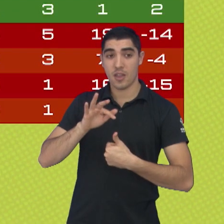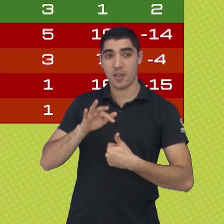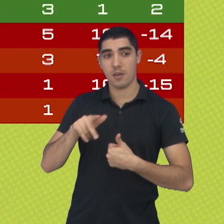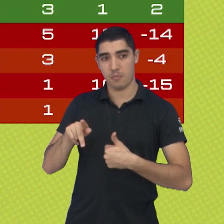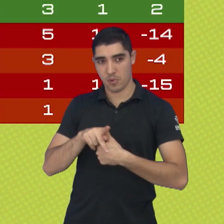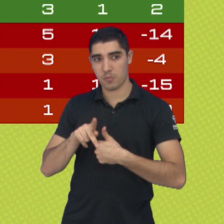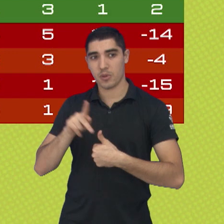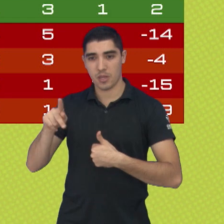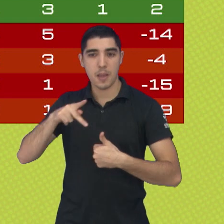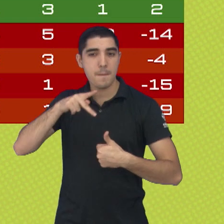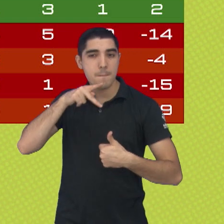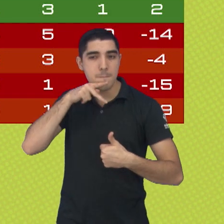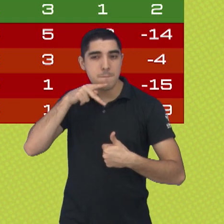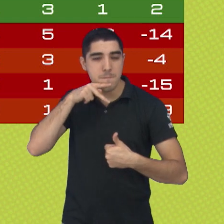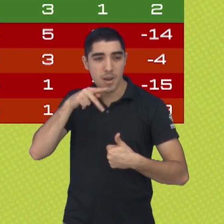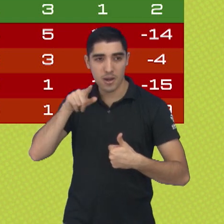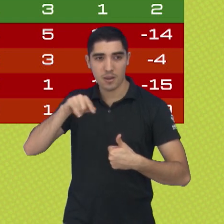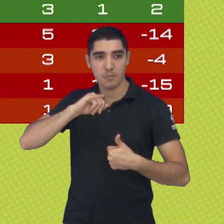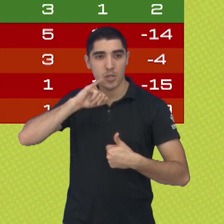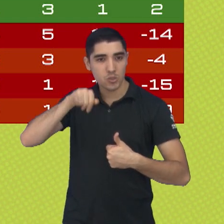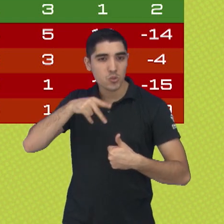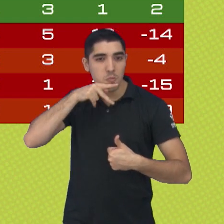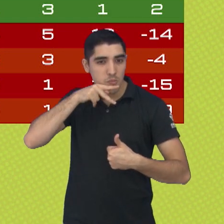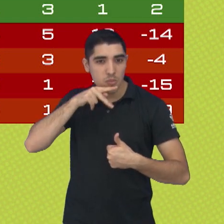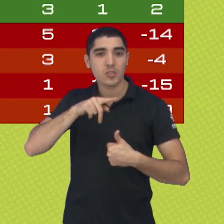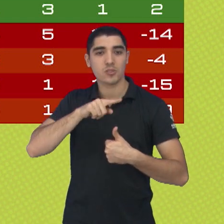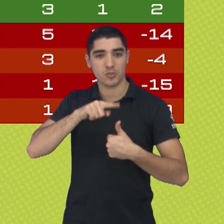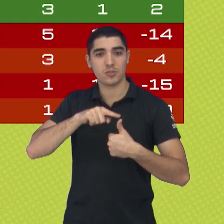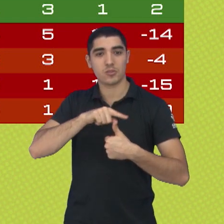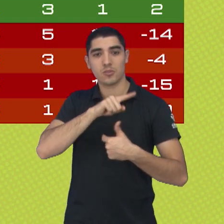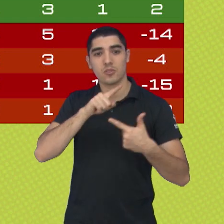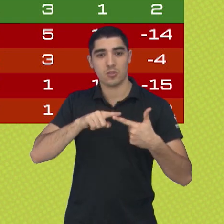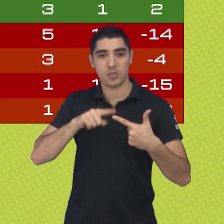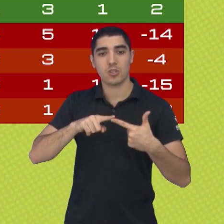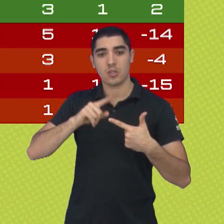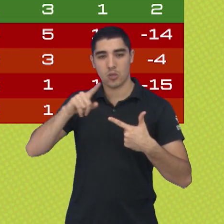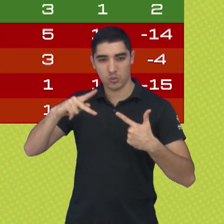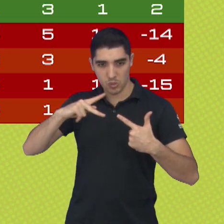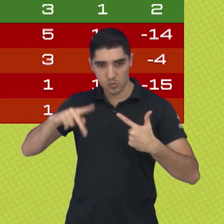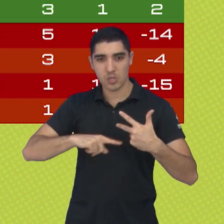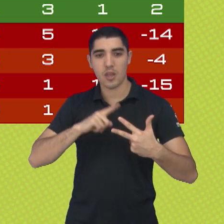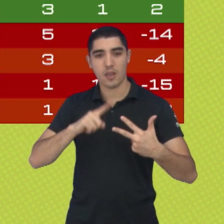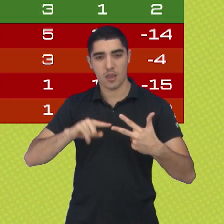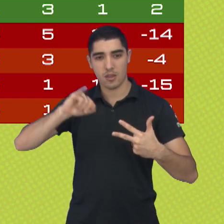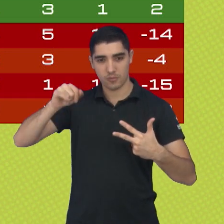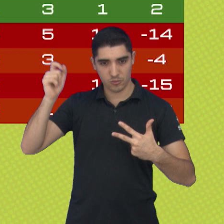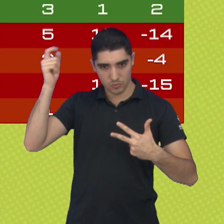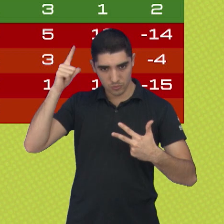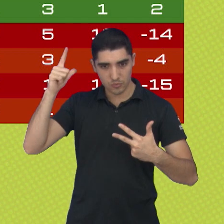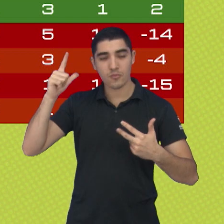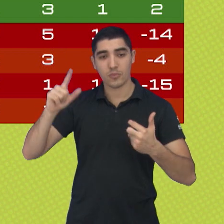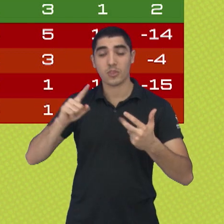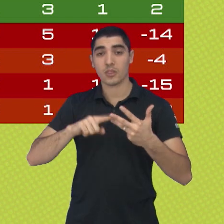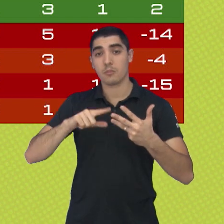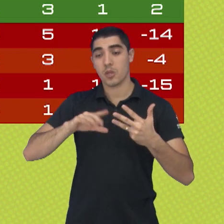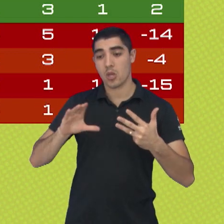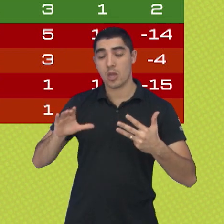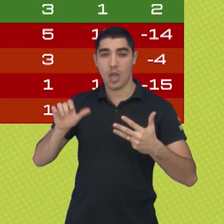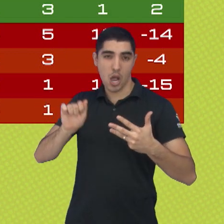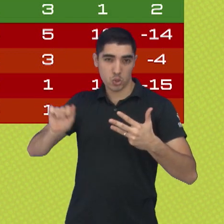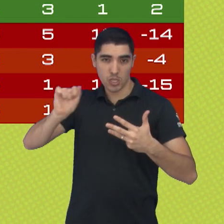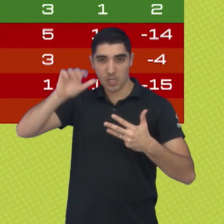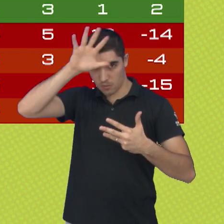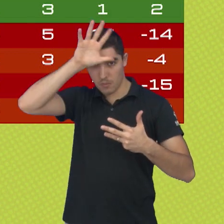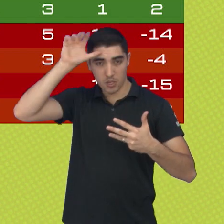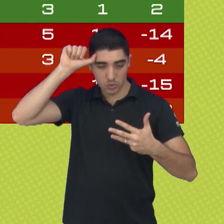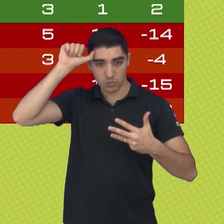FV4 da Paraíba, o São José, o Doce Mel e o Recanto Crianças do Amazonas. Aí tem o Juventude que está ali, um posicionamento irreal, porque ele tem